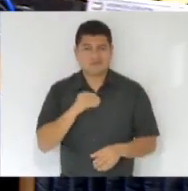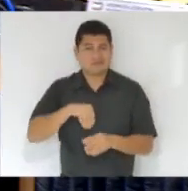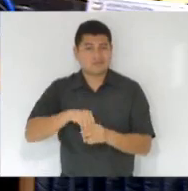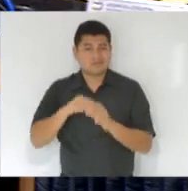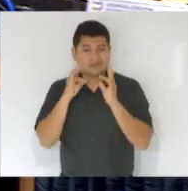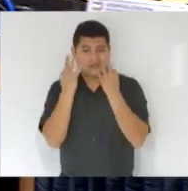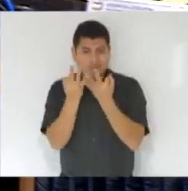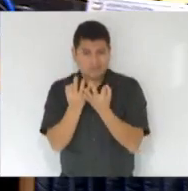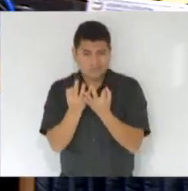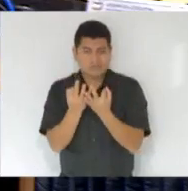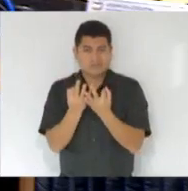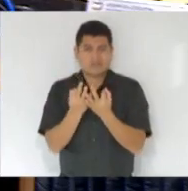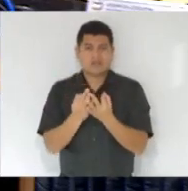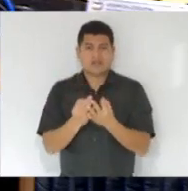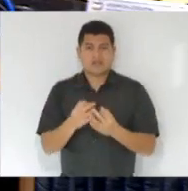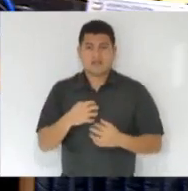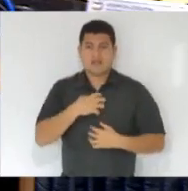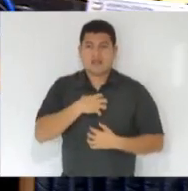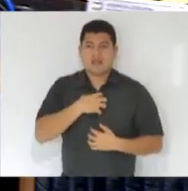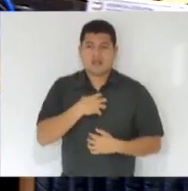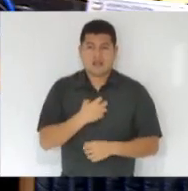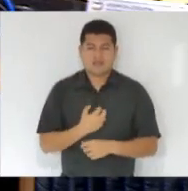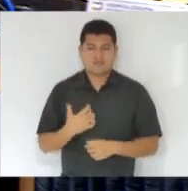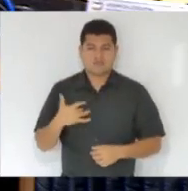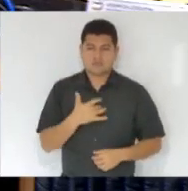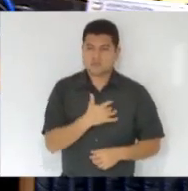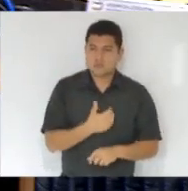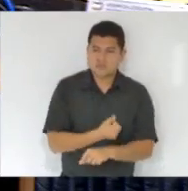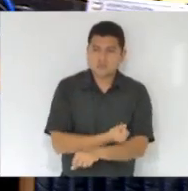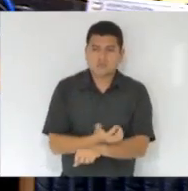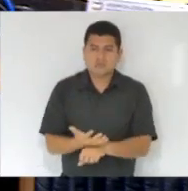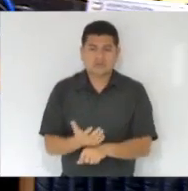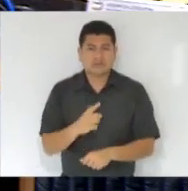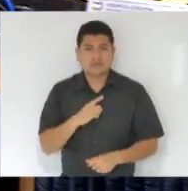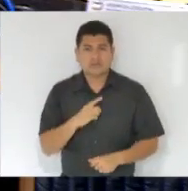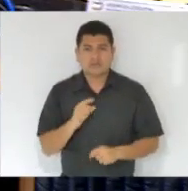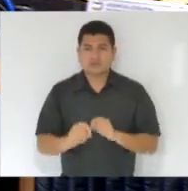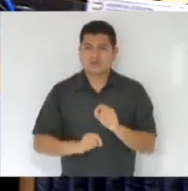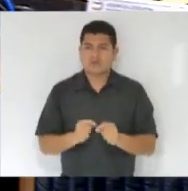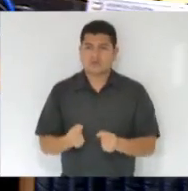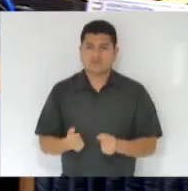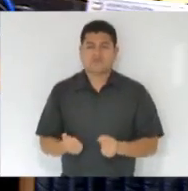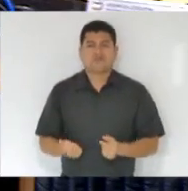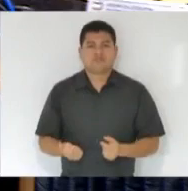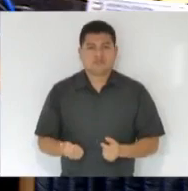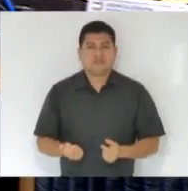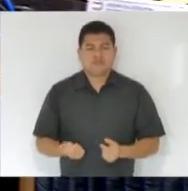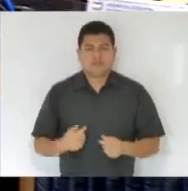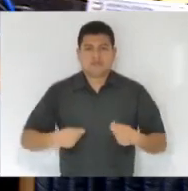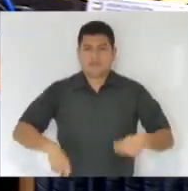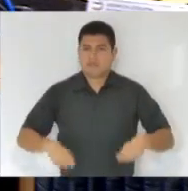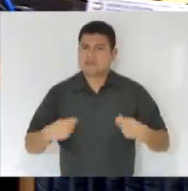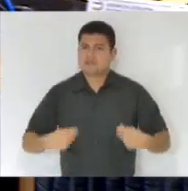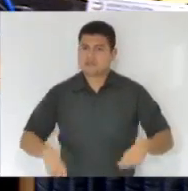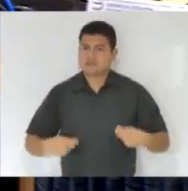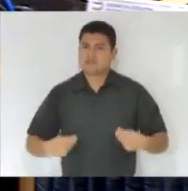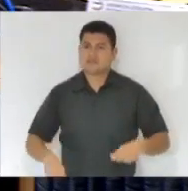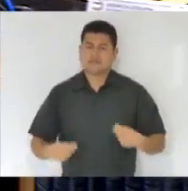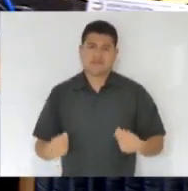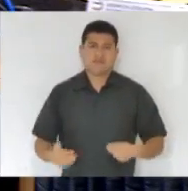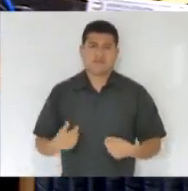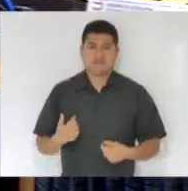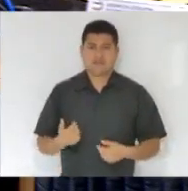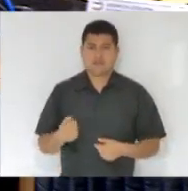pessoas. E és um prefeito que não se preocupa só com o resultado, mas se preocupa com as pessoas. E isso